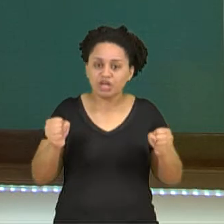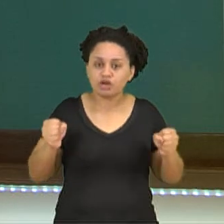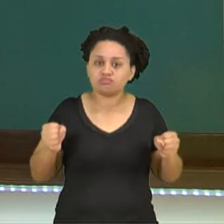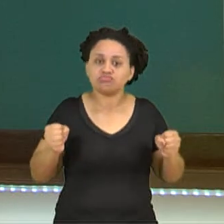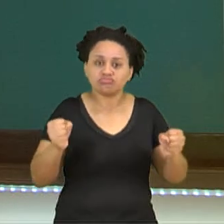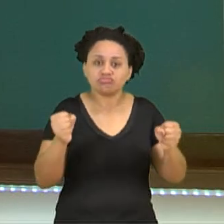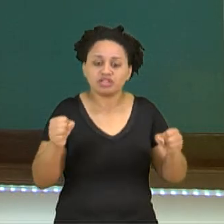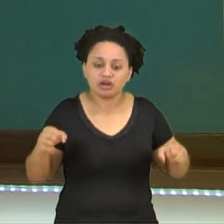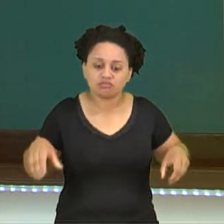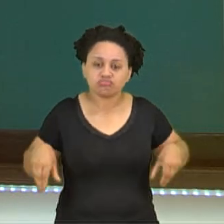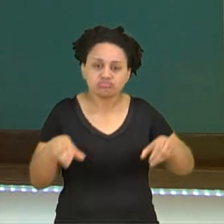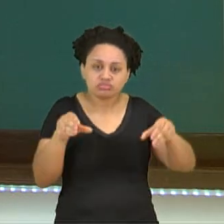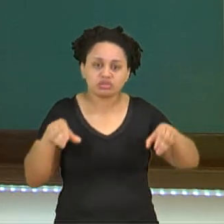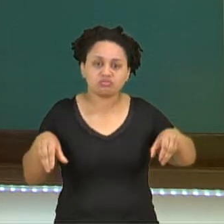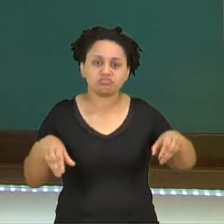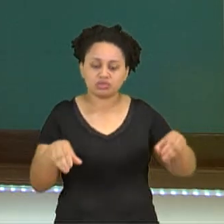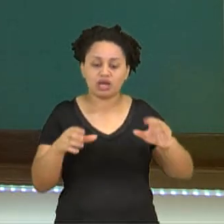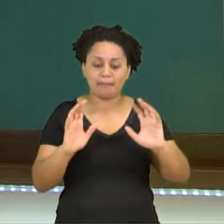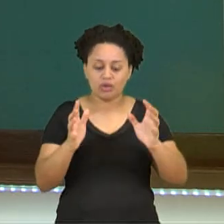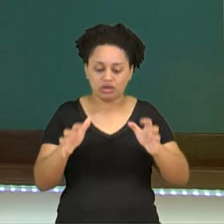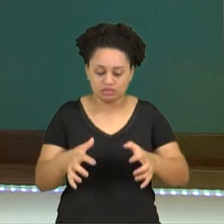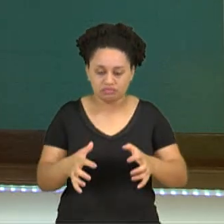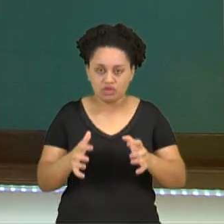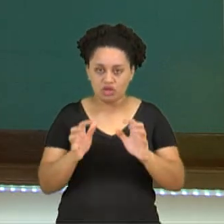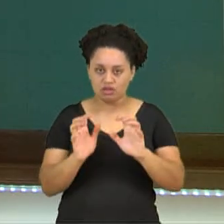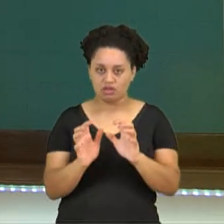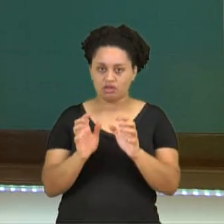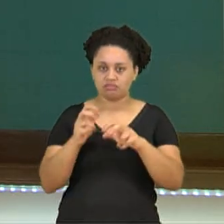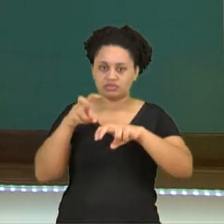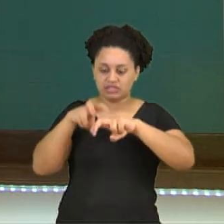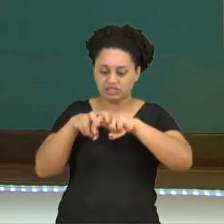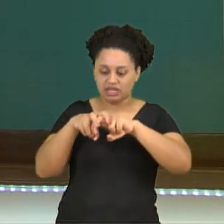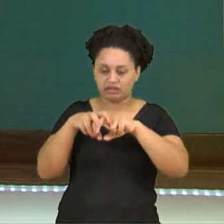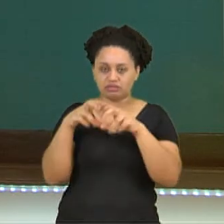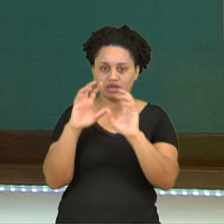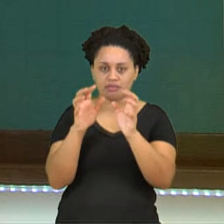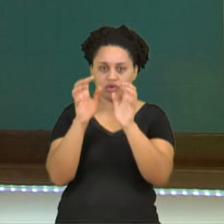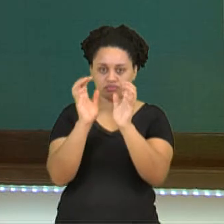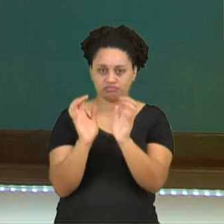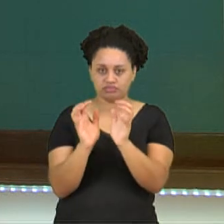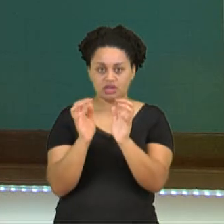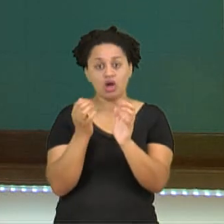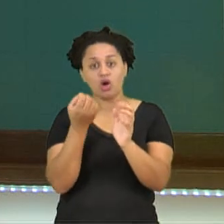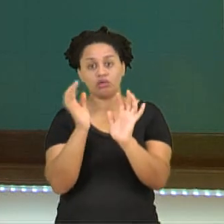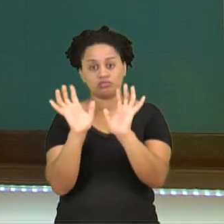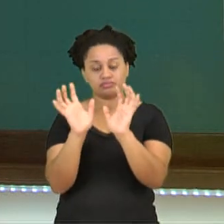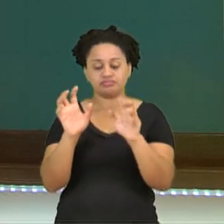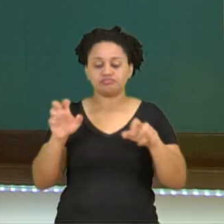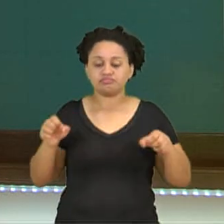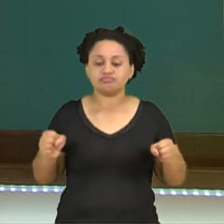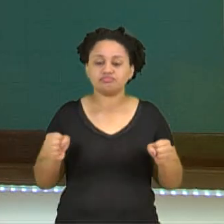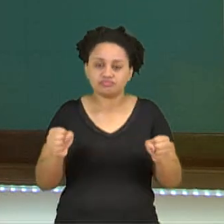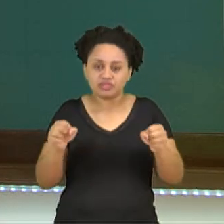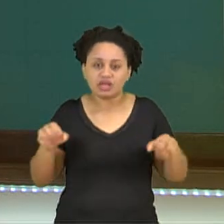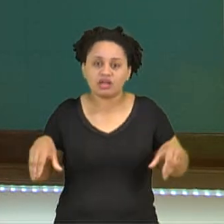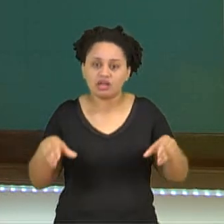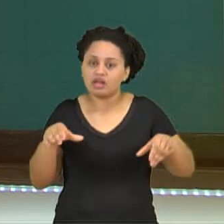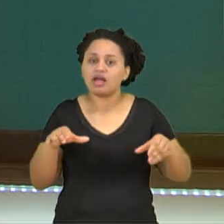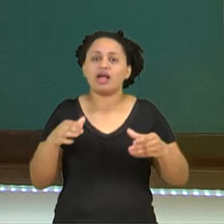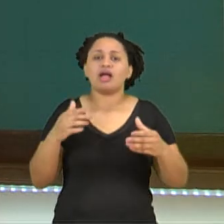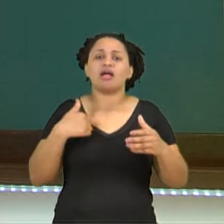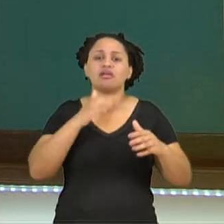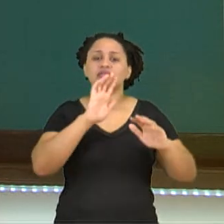bola no colo ou na mão, ele tem que estar com essa bola e vai empurrar. É como se fosse os passos